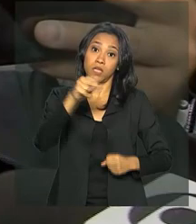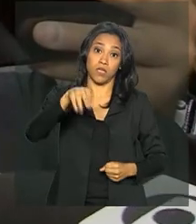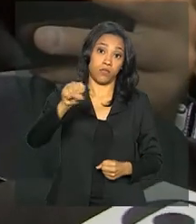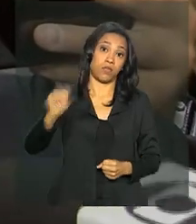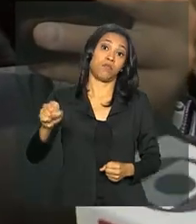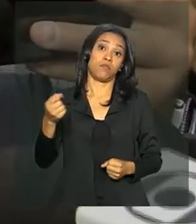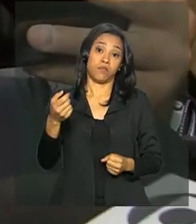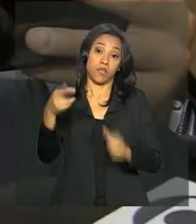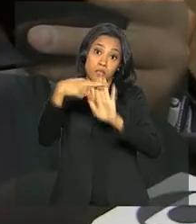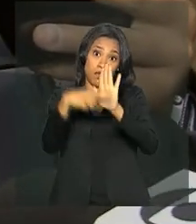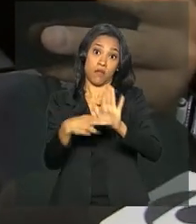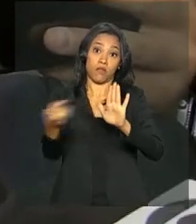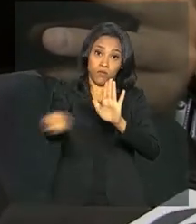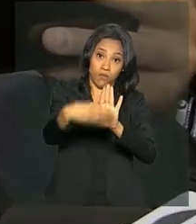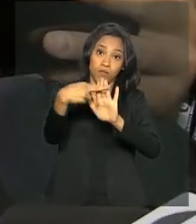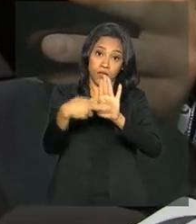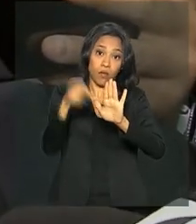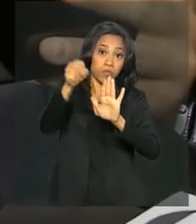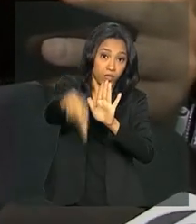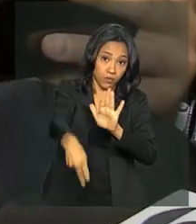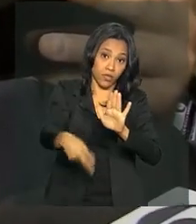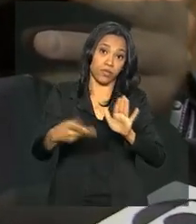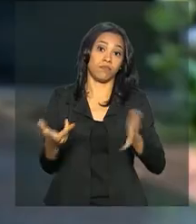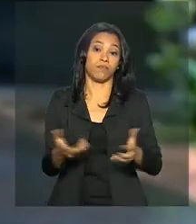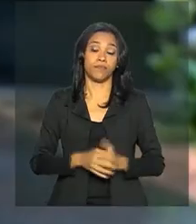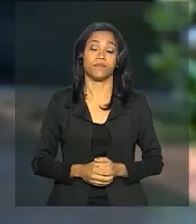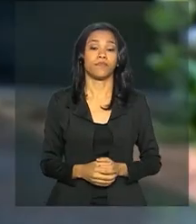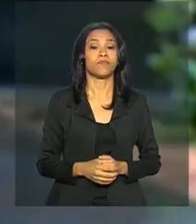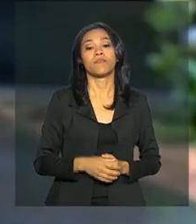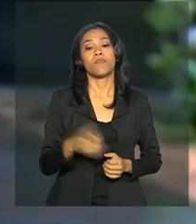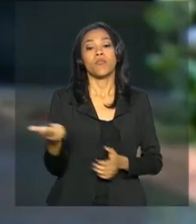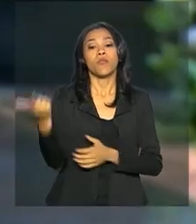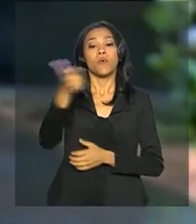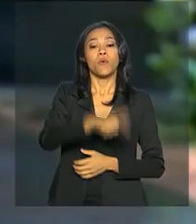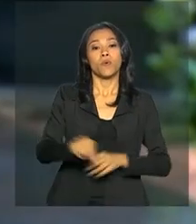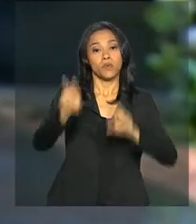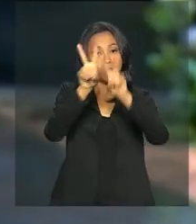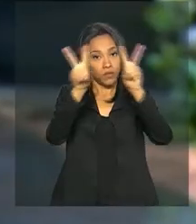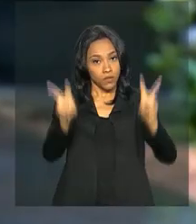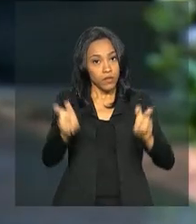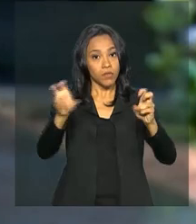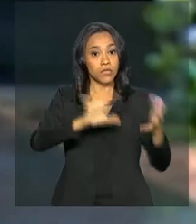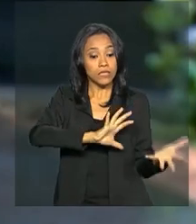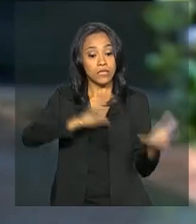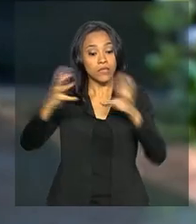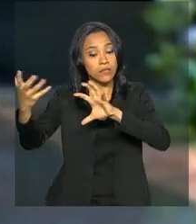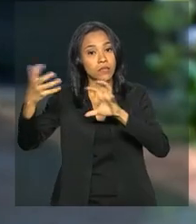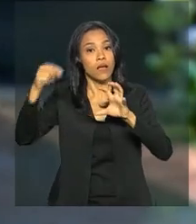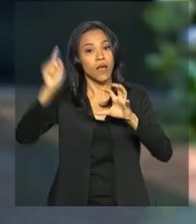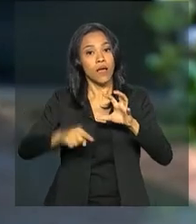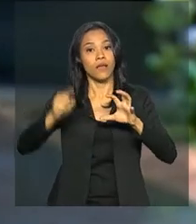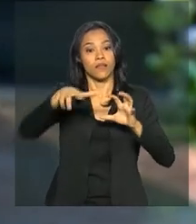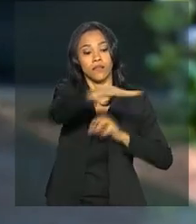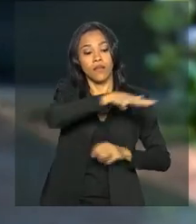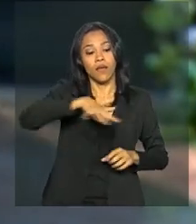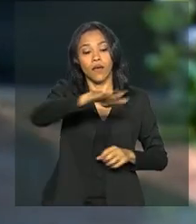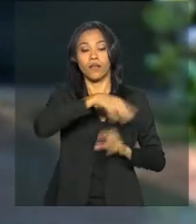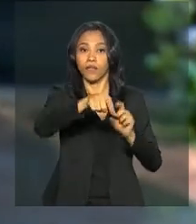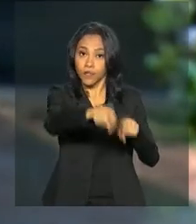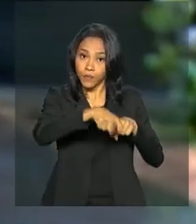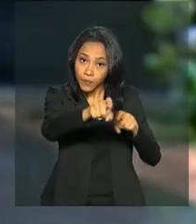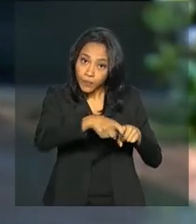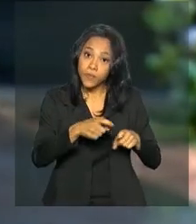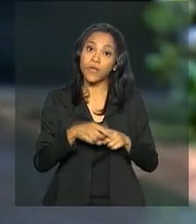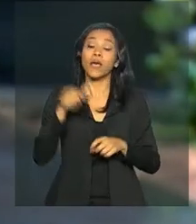imbuído, está muito comprometido em fazer uma boa reforma da Previdência. Outra pauta do gabinete de transição foi a agricultura. A